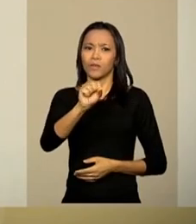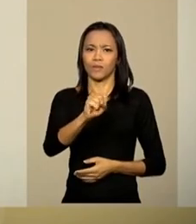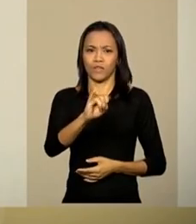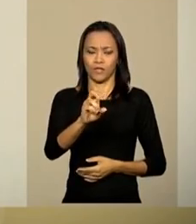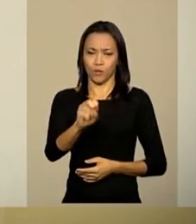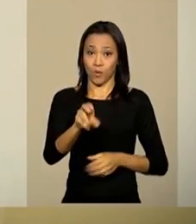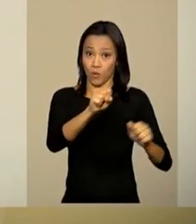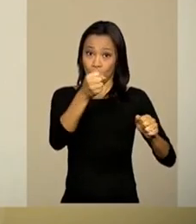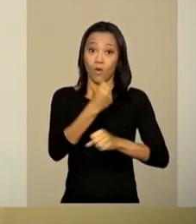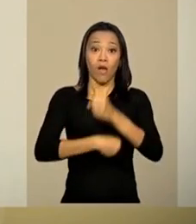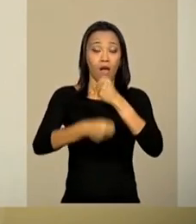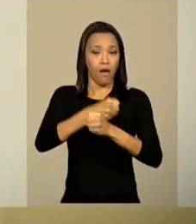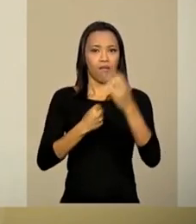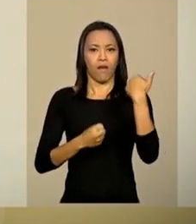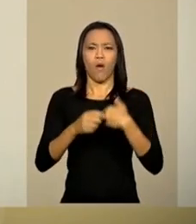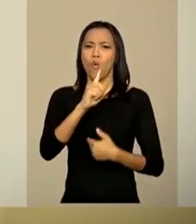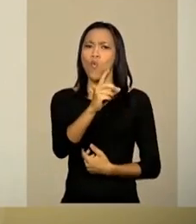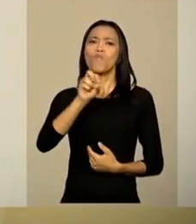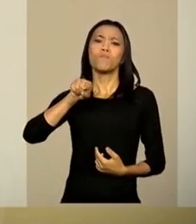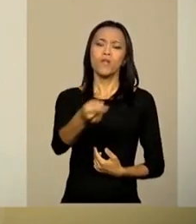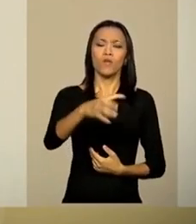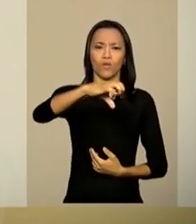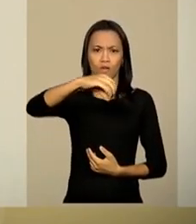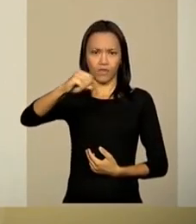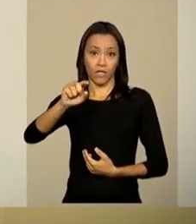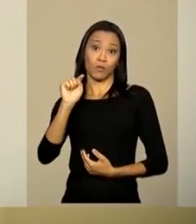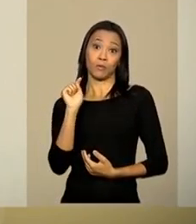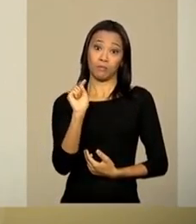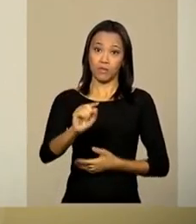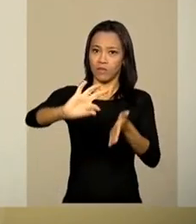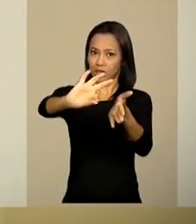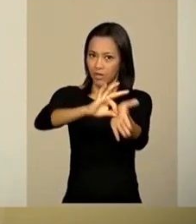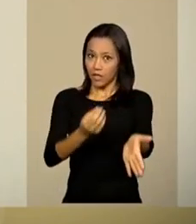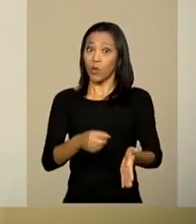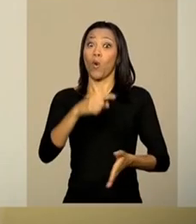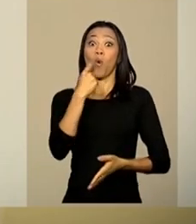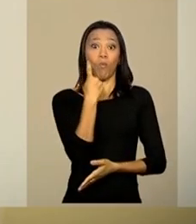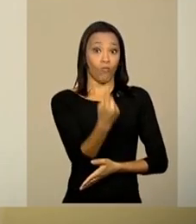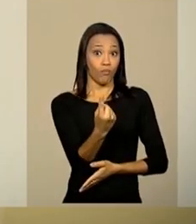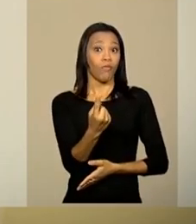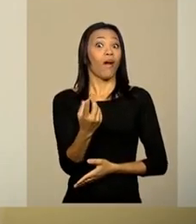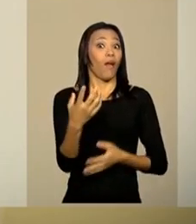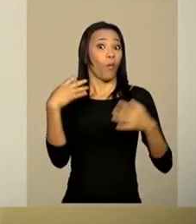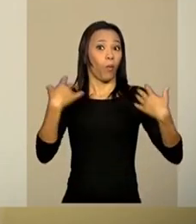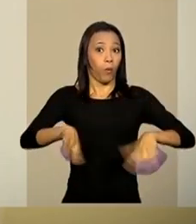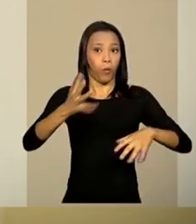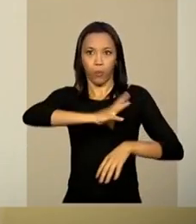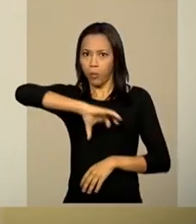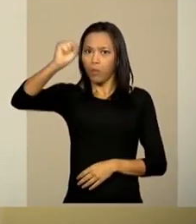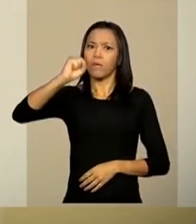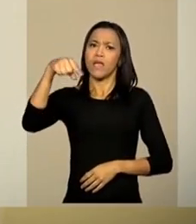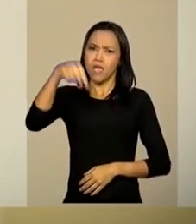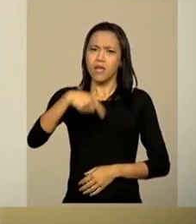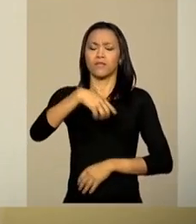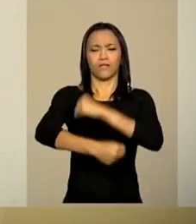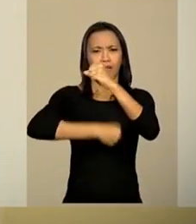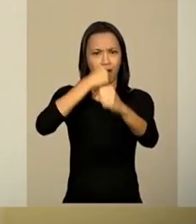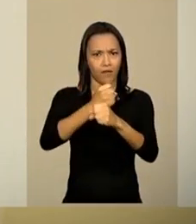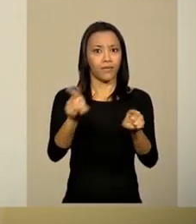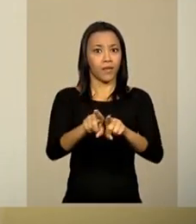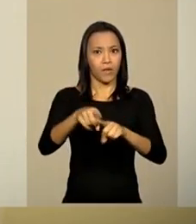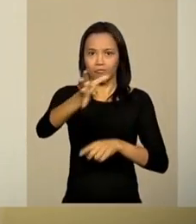passado foram 1.900.000 inscritos. Veja bem, hein, Max, é um recorde. Neste ano batemos